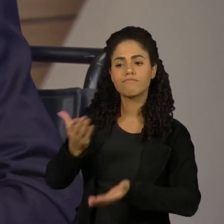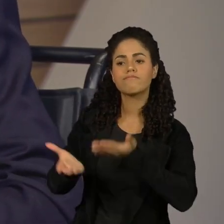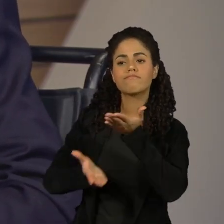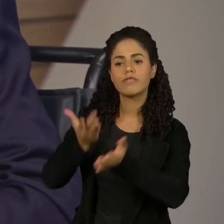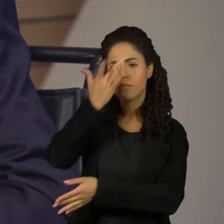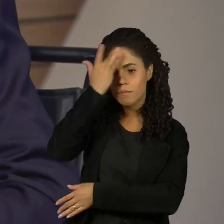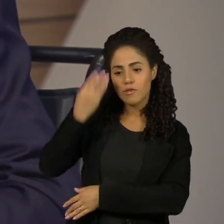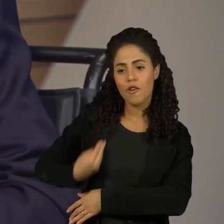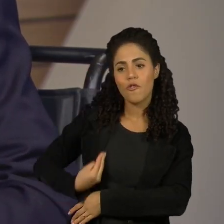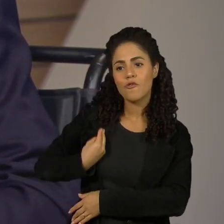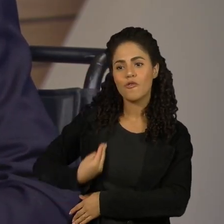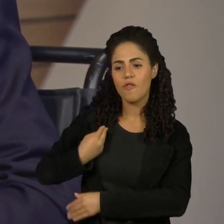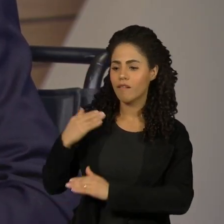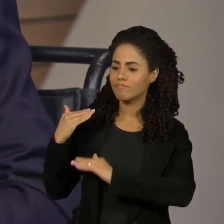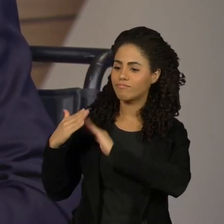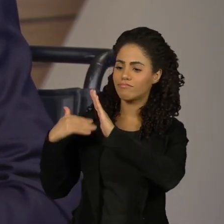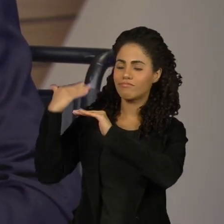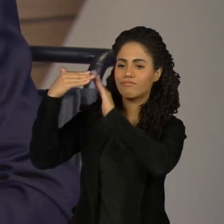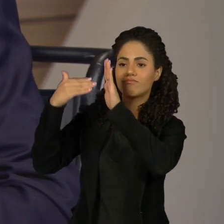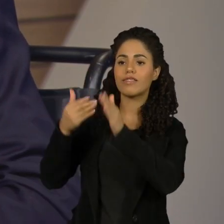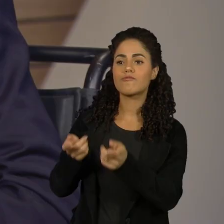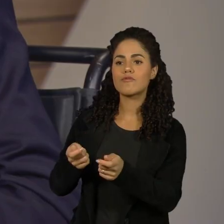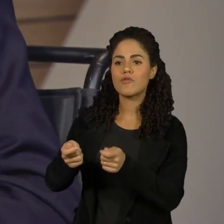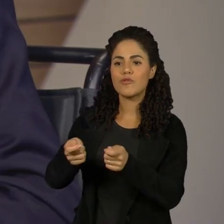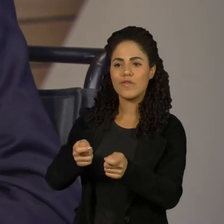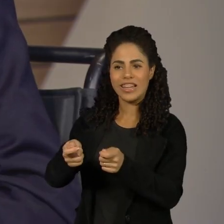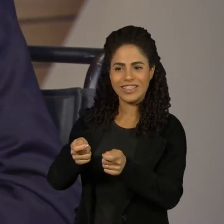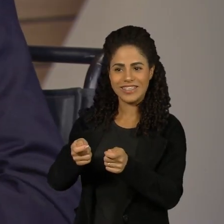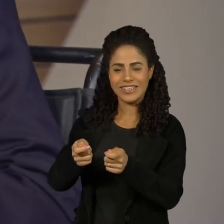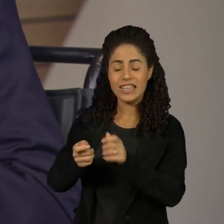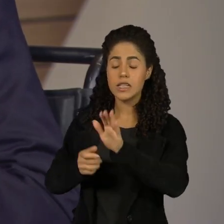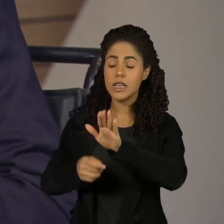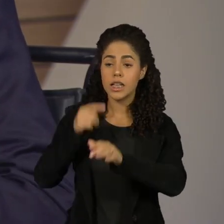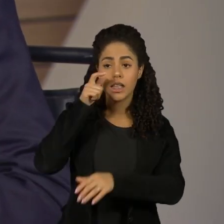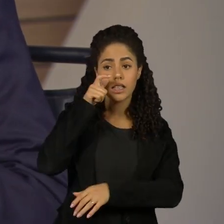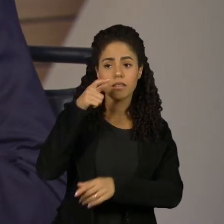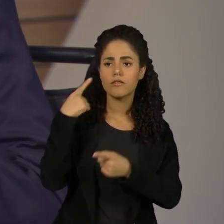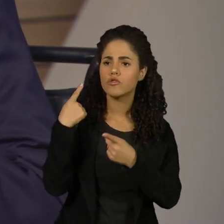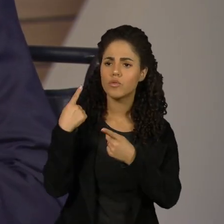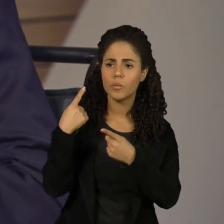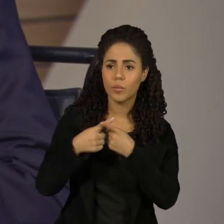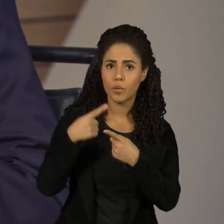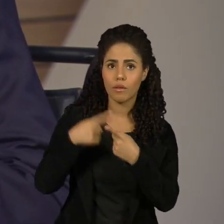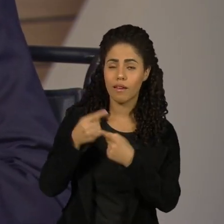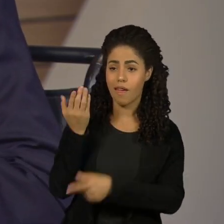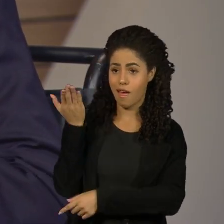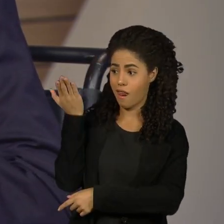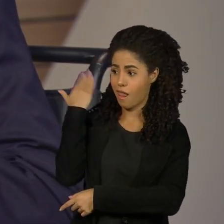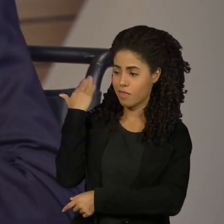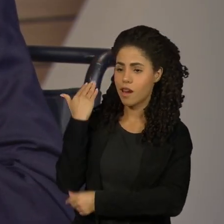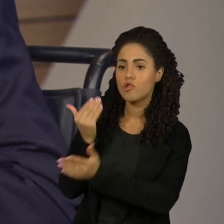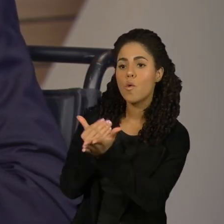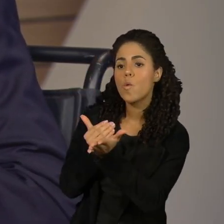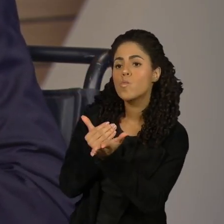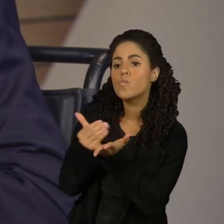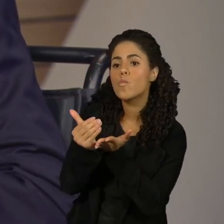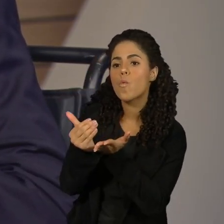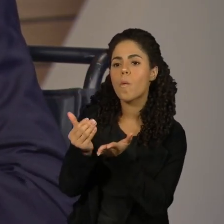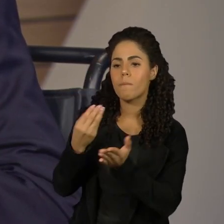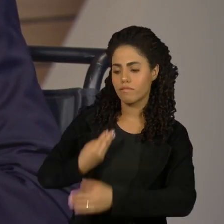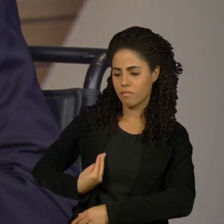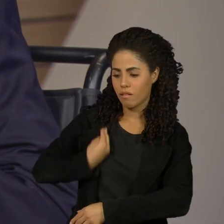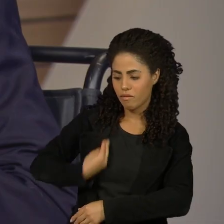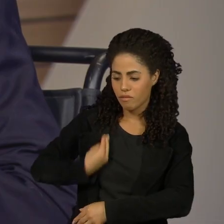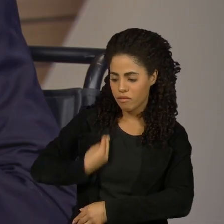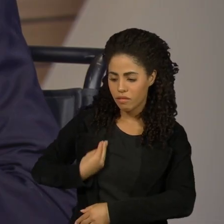gente chegasse no que é hoje, uma doença controlável. É muito interessante porque, no começo, a expectativa de vida